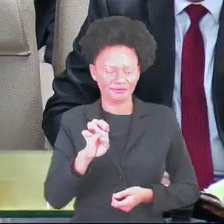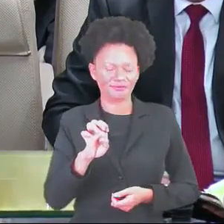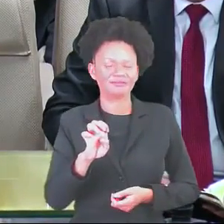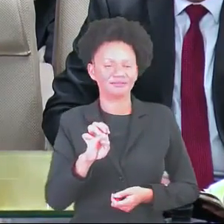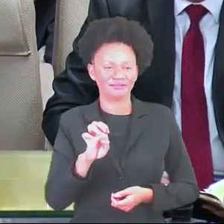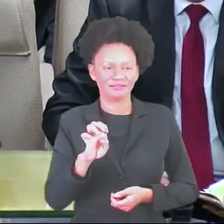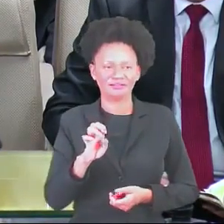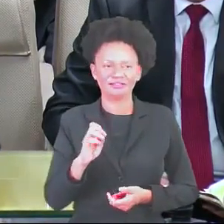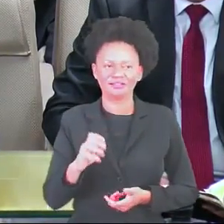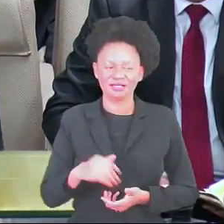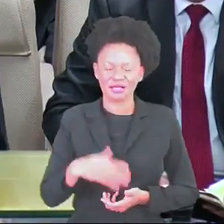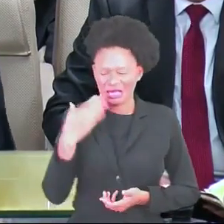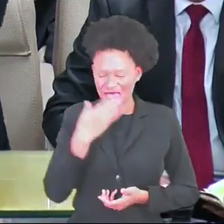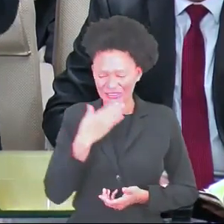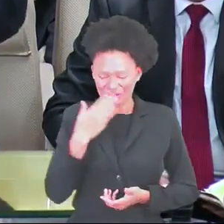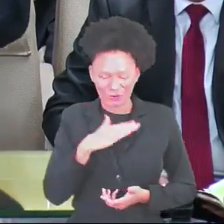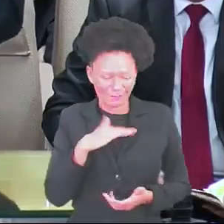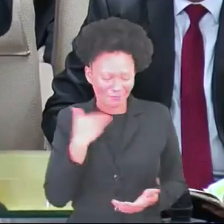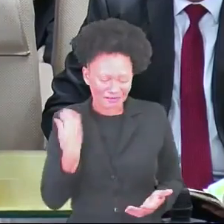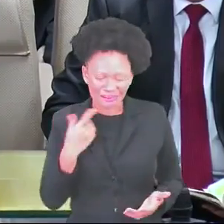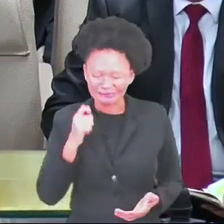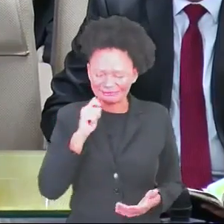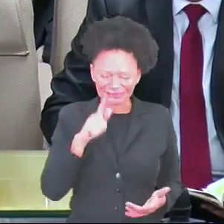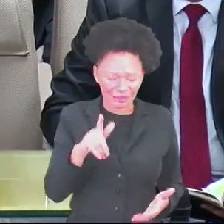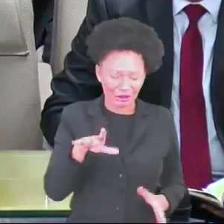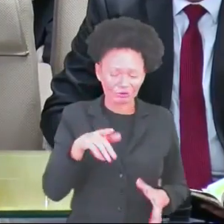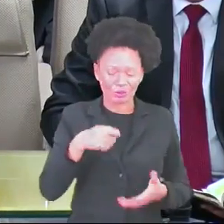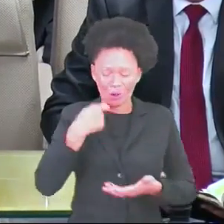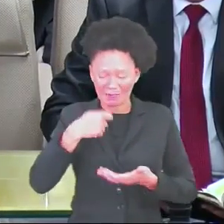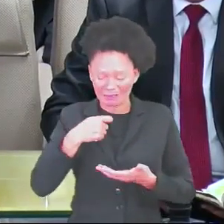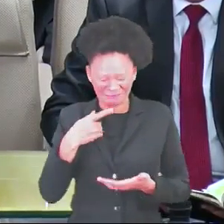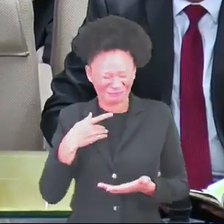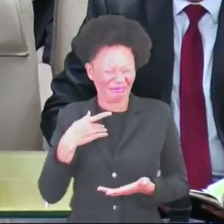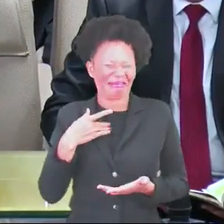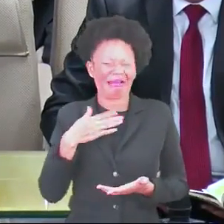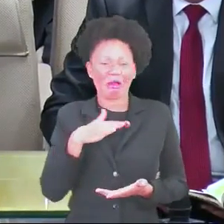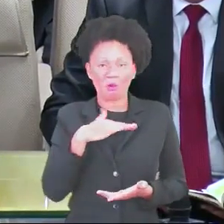E a maçuca me mata. O sal me mata.